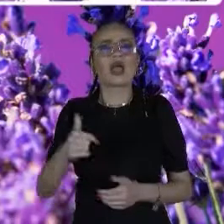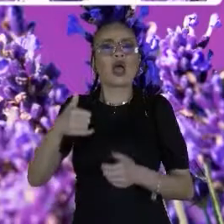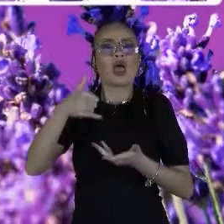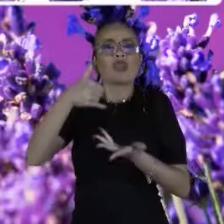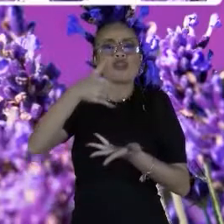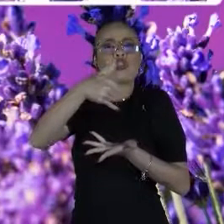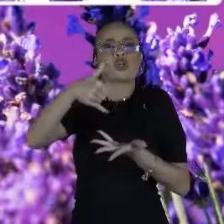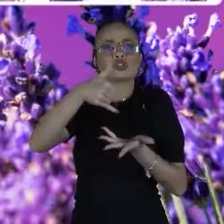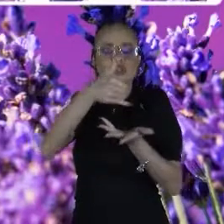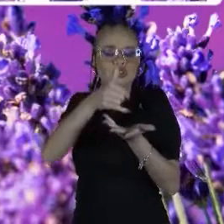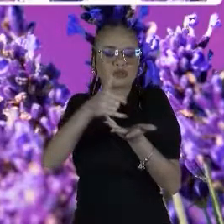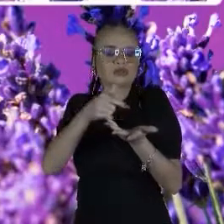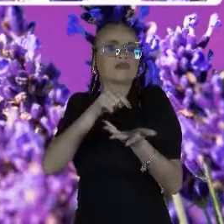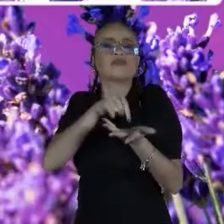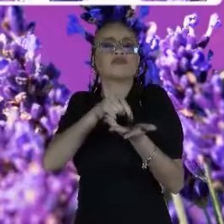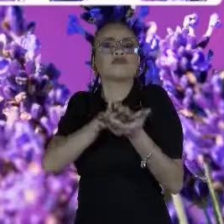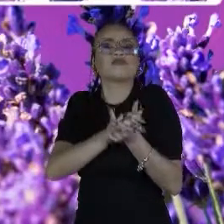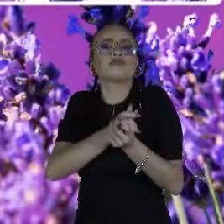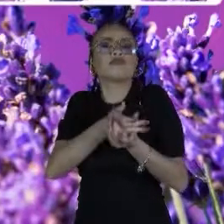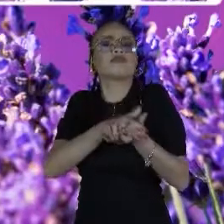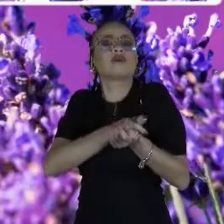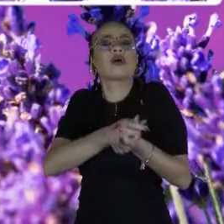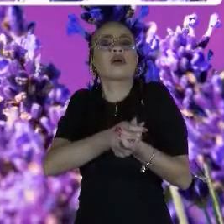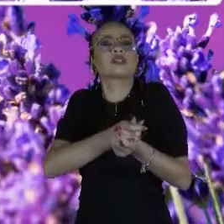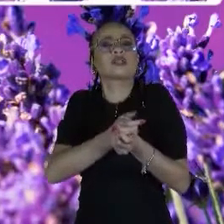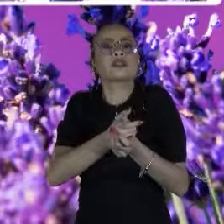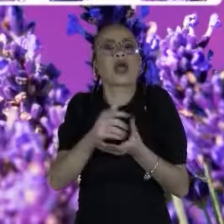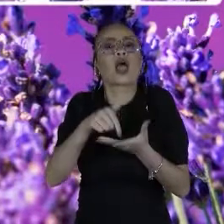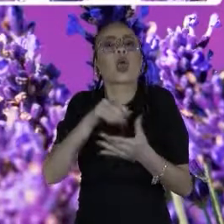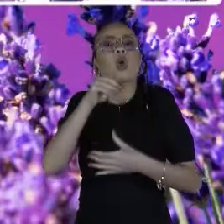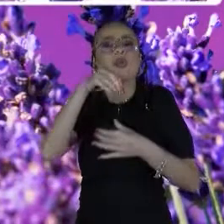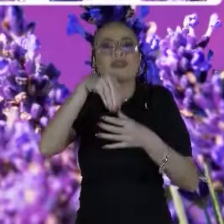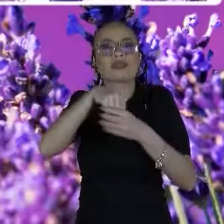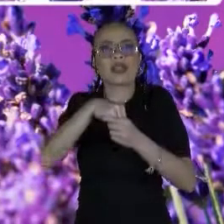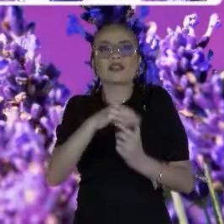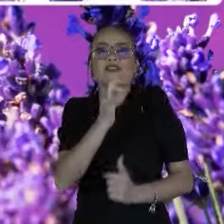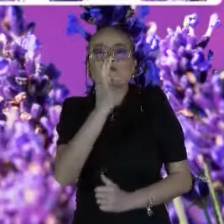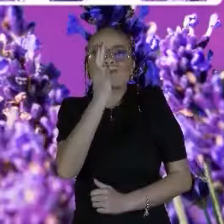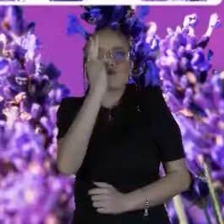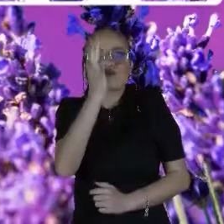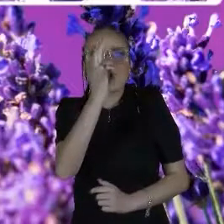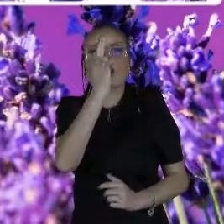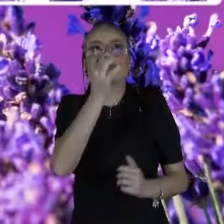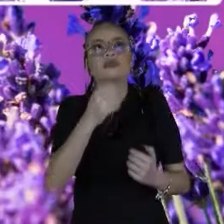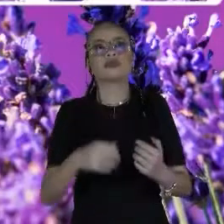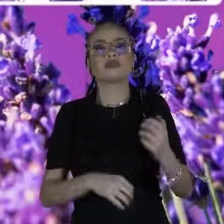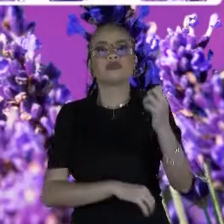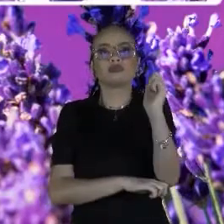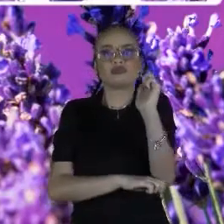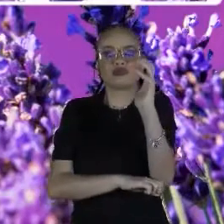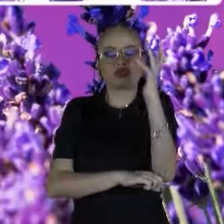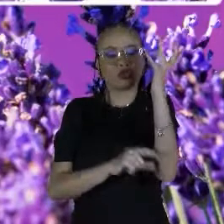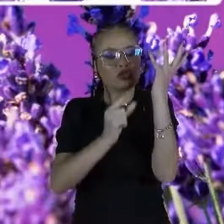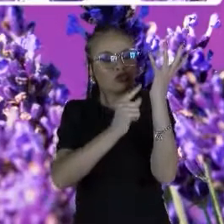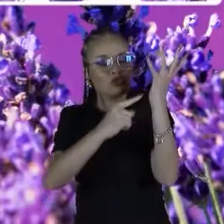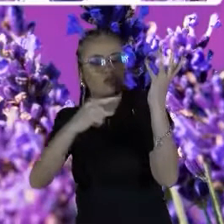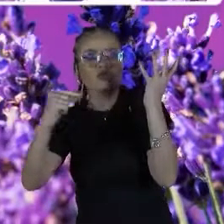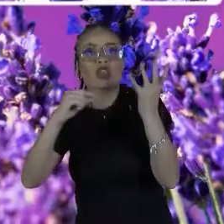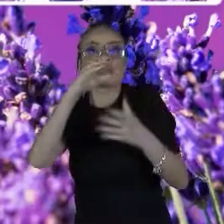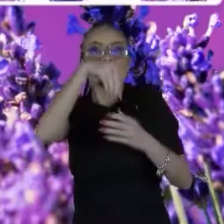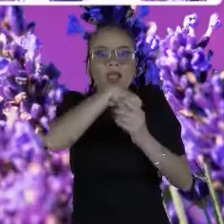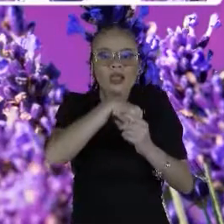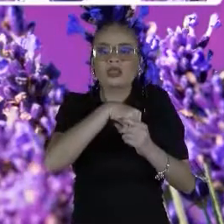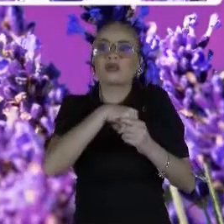essencial ele é como se fosse o sistema imunológico da planta e trazem uma série de benefícios para a gente o óleo essencial